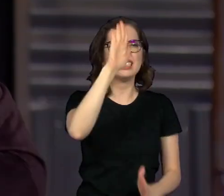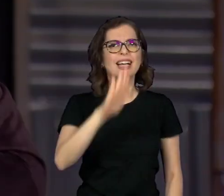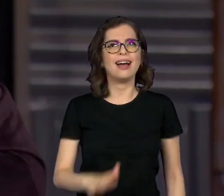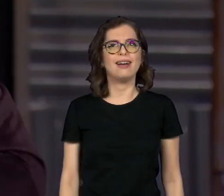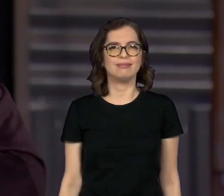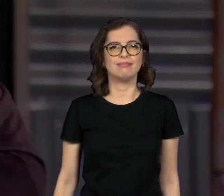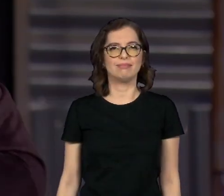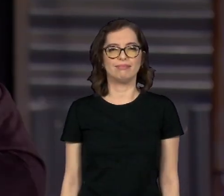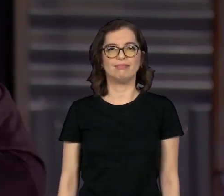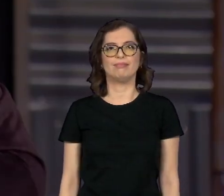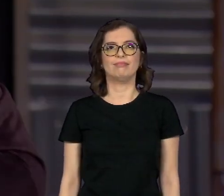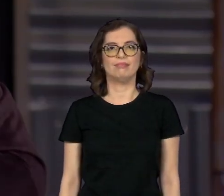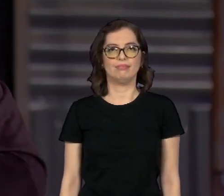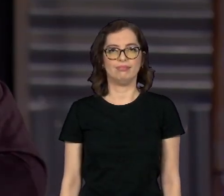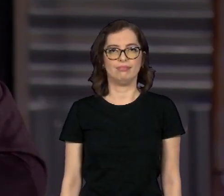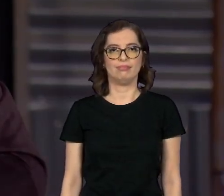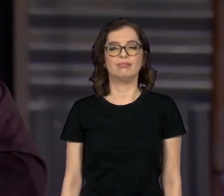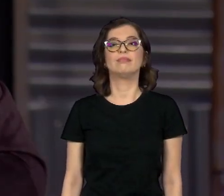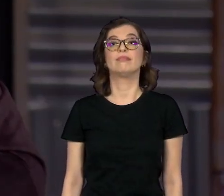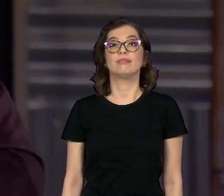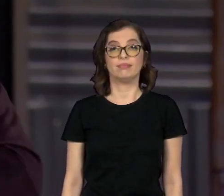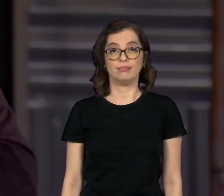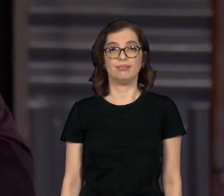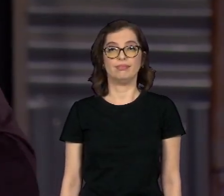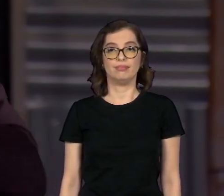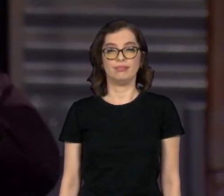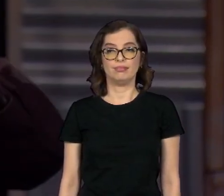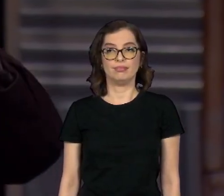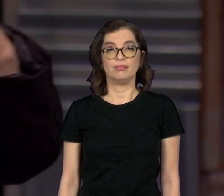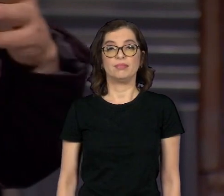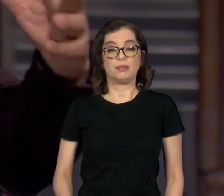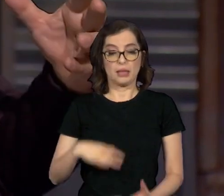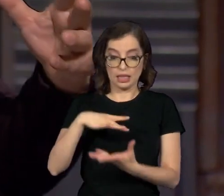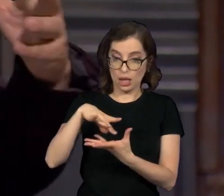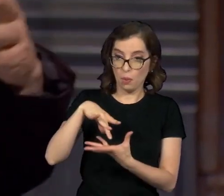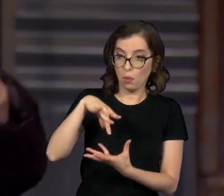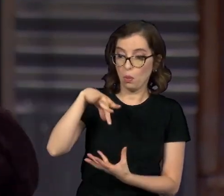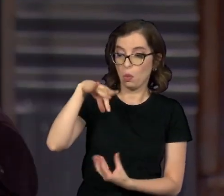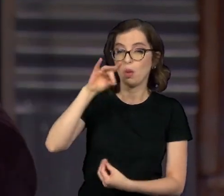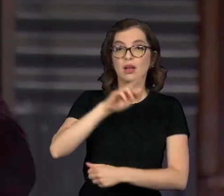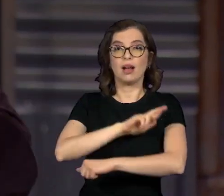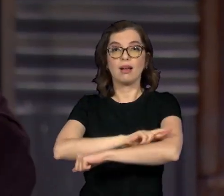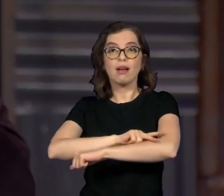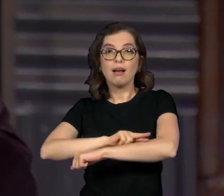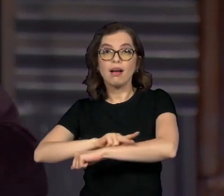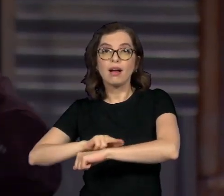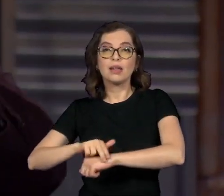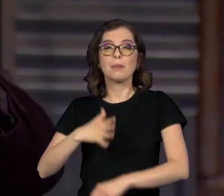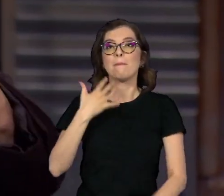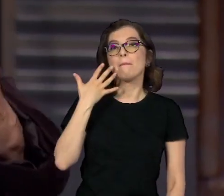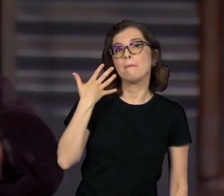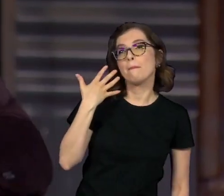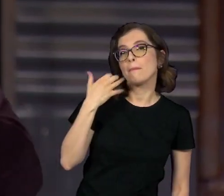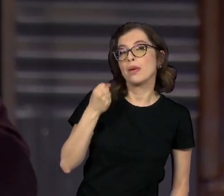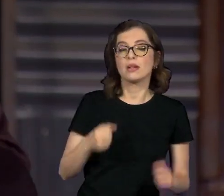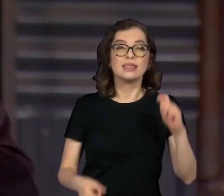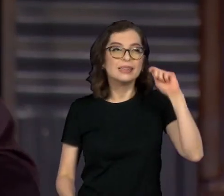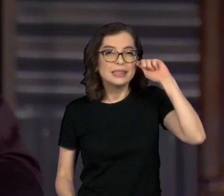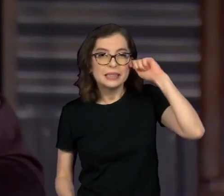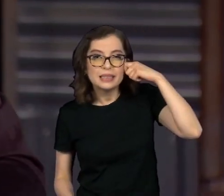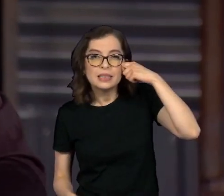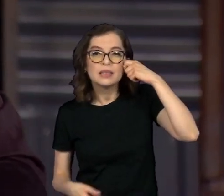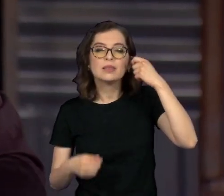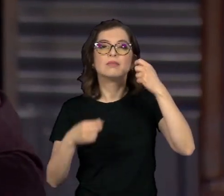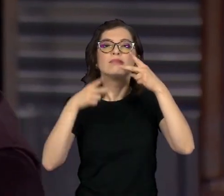Existe o mito da democracia racial, de brancos, pretos, indígenas vivendo em harmonia, junto e